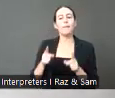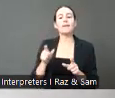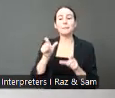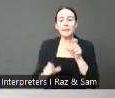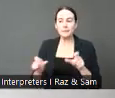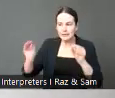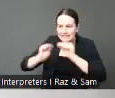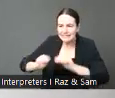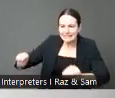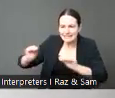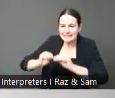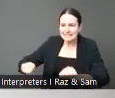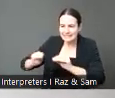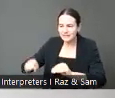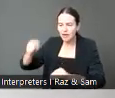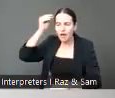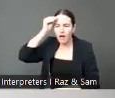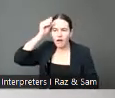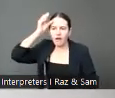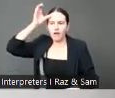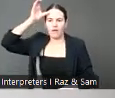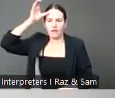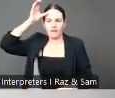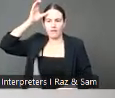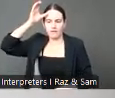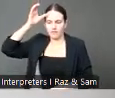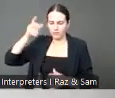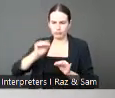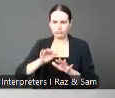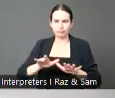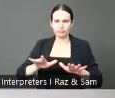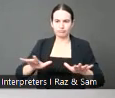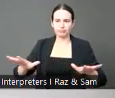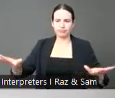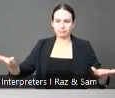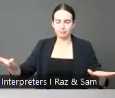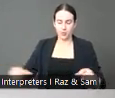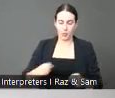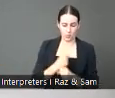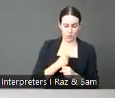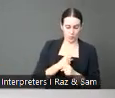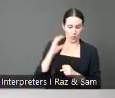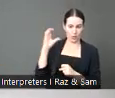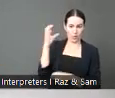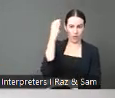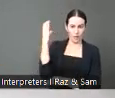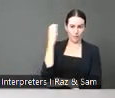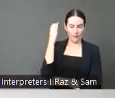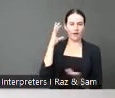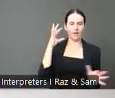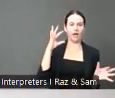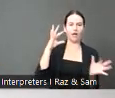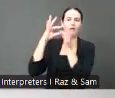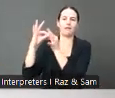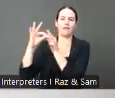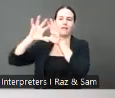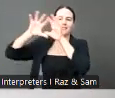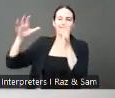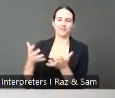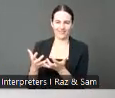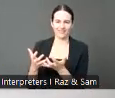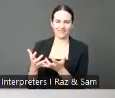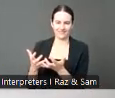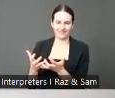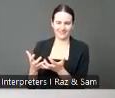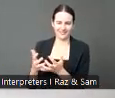e atendimento aos grupos e a defesa por apoio internacional, que produziu um documento